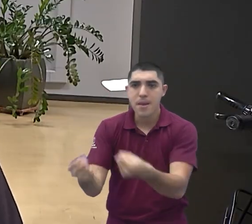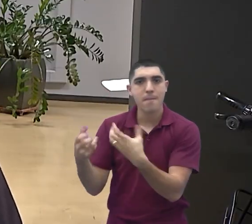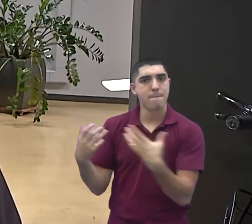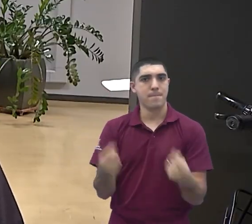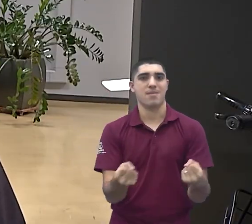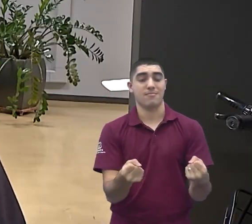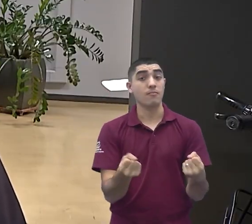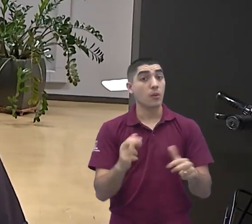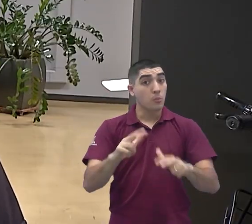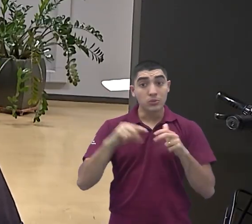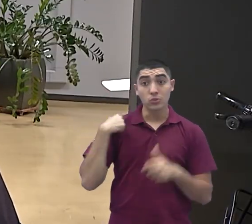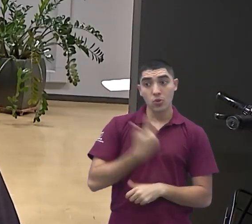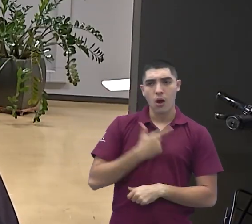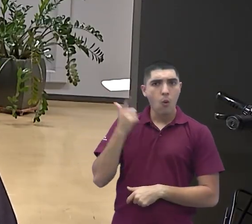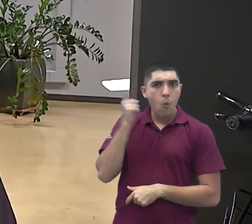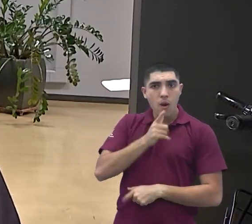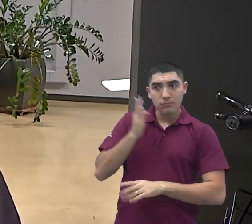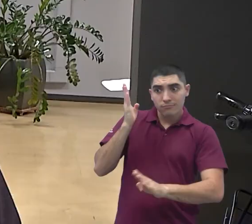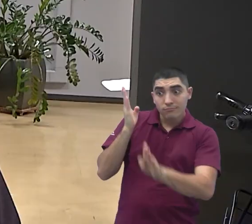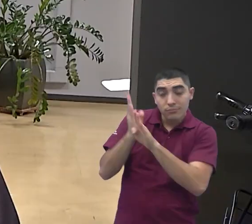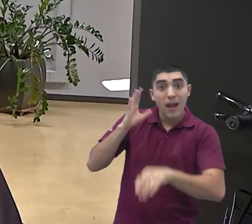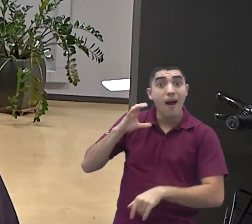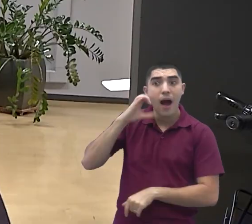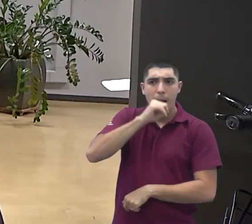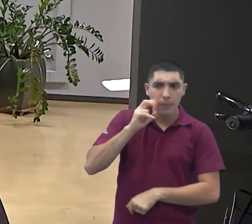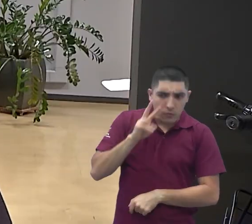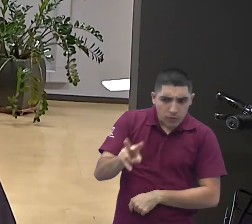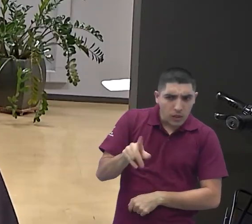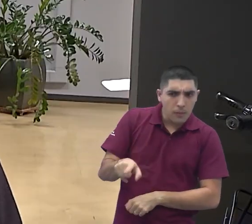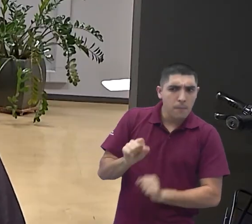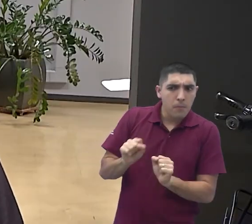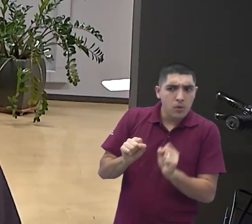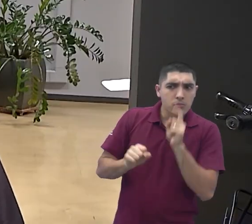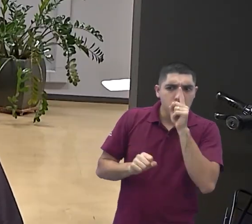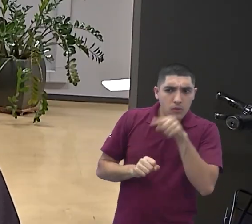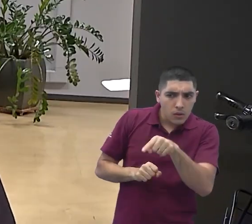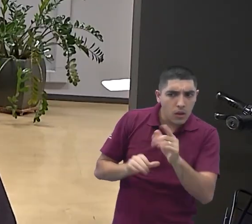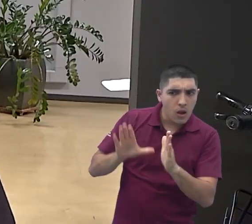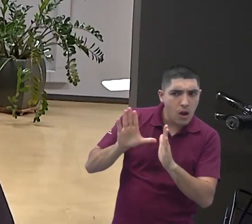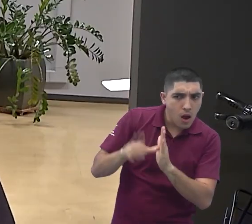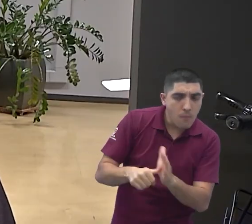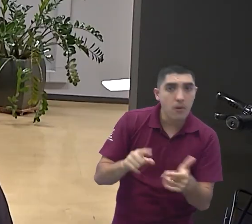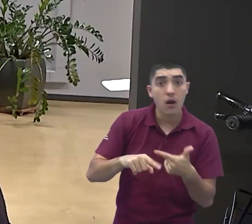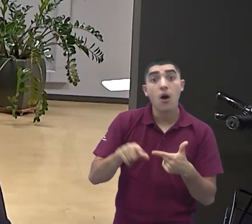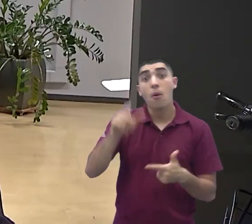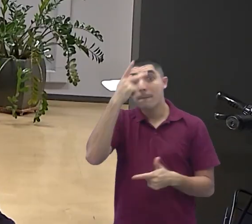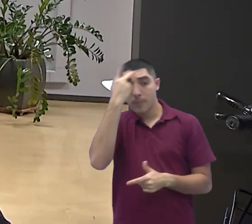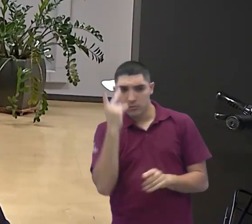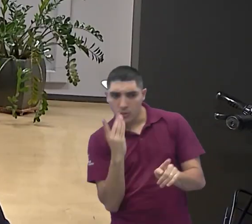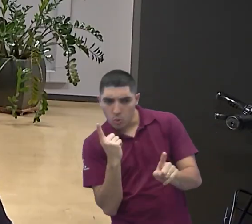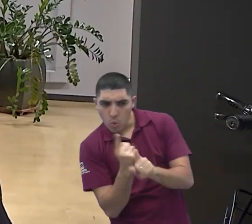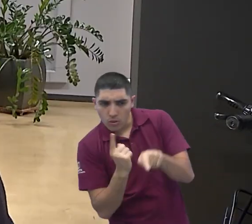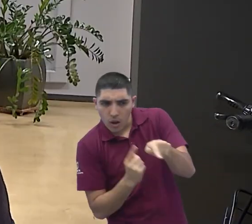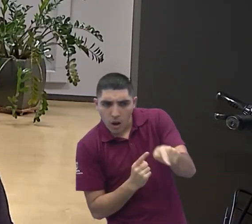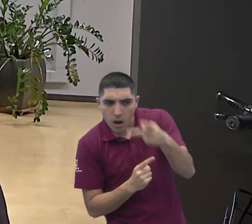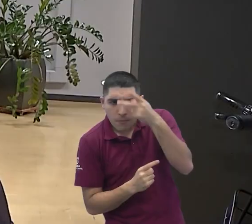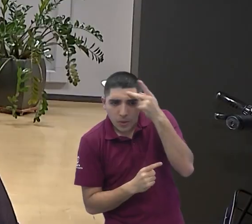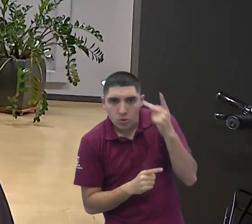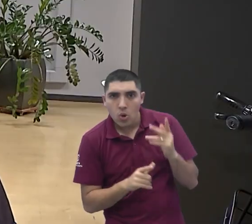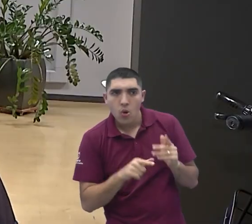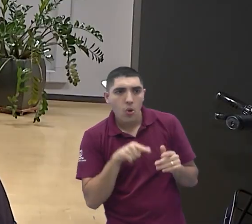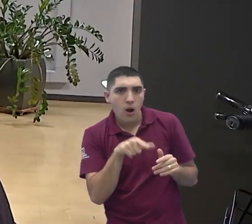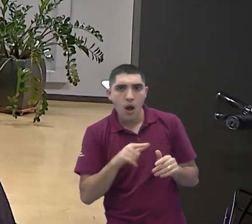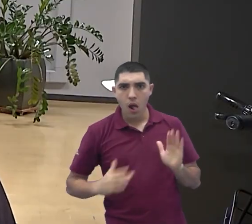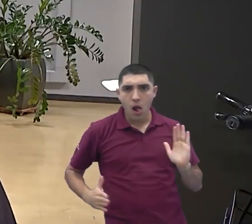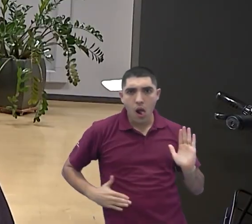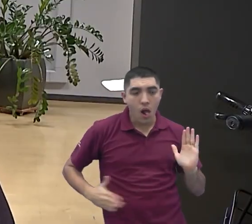de forma muito ágil, eu consigo uma identificação de um possível delito, eu consigo a identificação de um possível criminoso, e isso